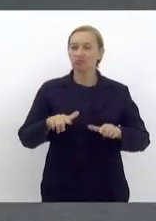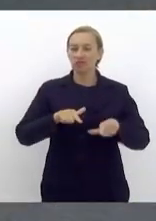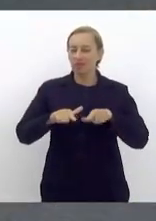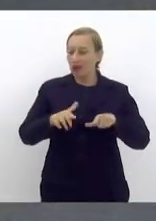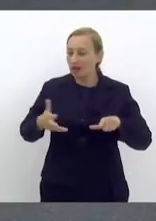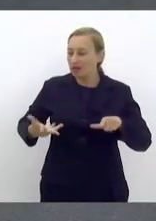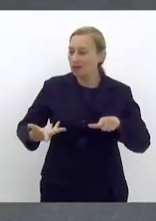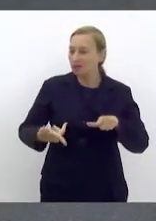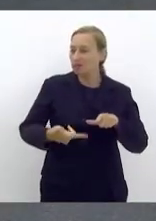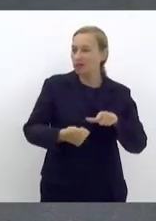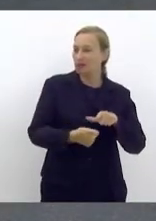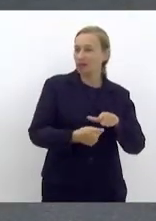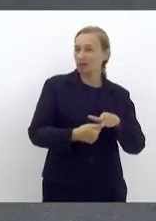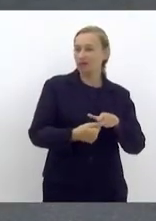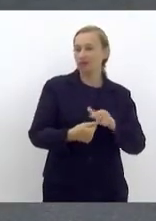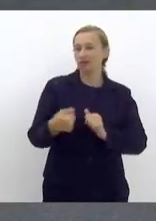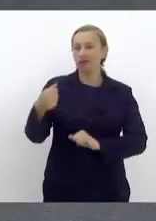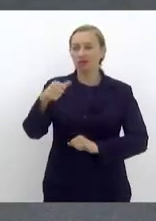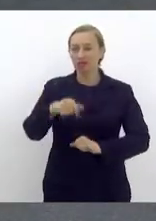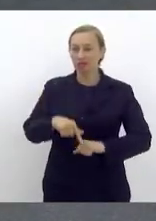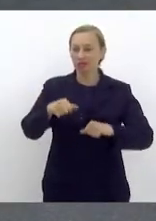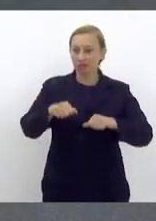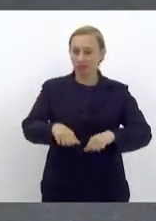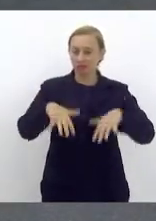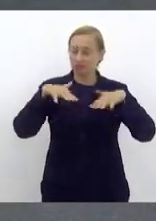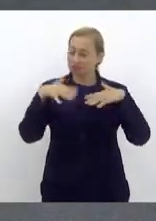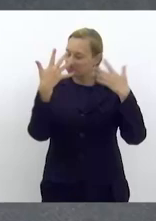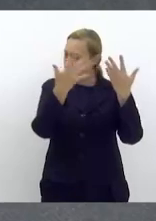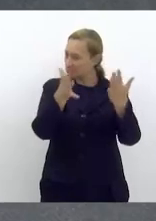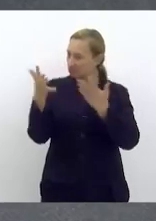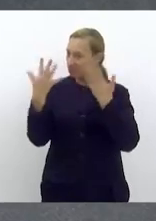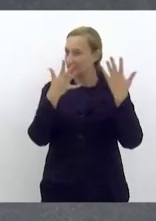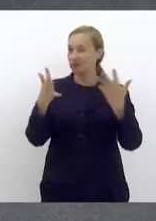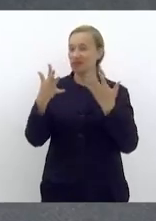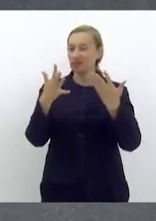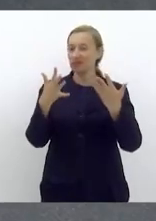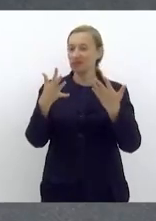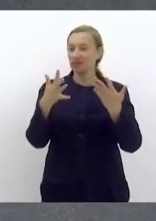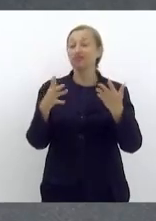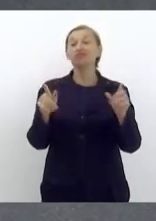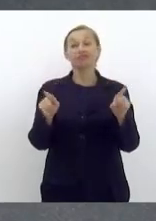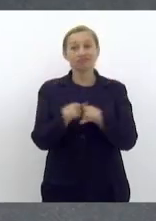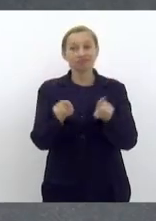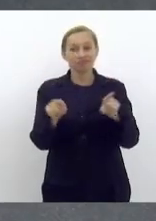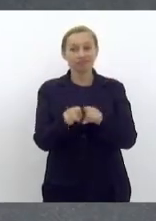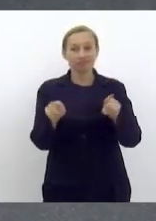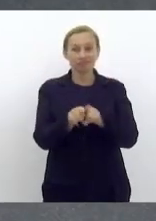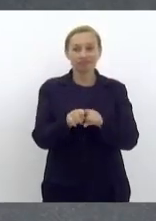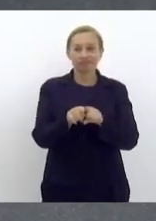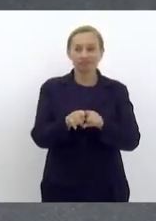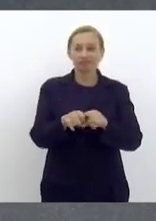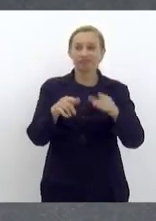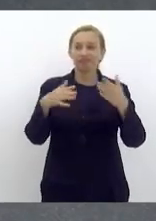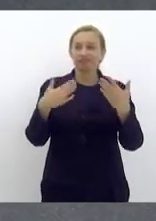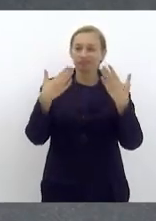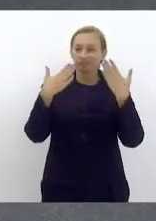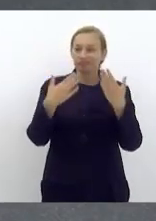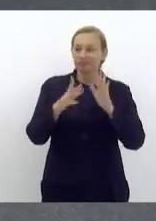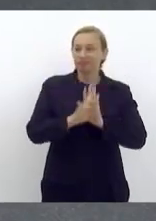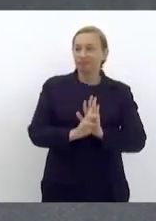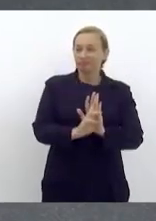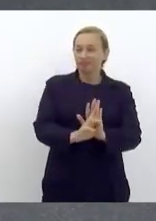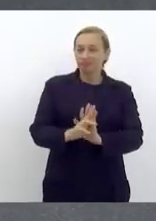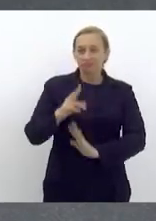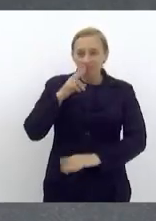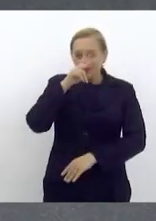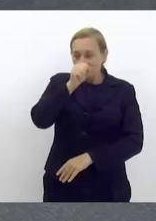de presidir a sessão aqui do plenário, parabenizá-la por a senhora também representar essa força. Me sinto muito